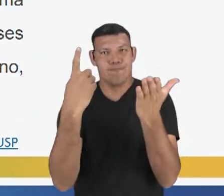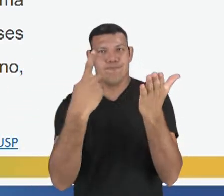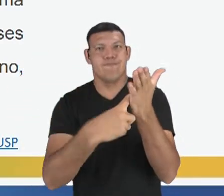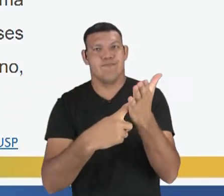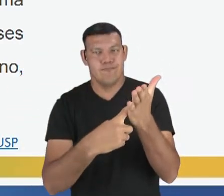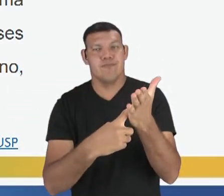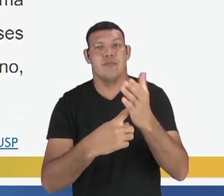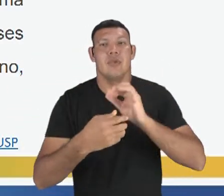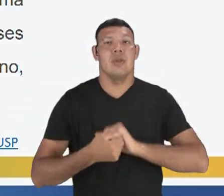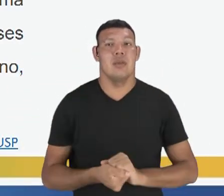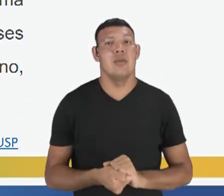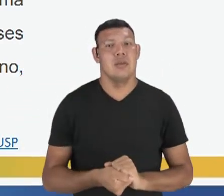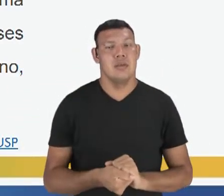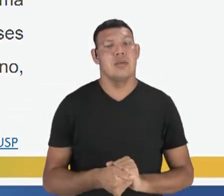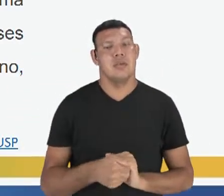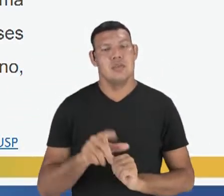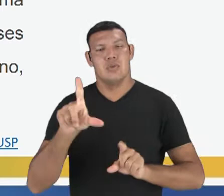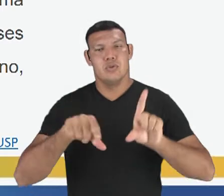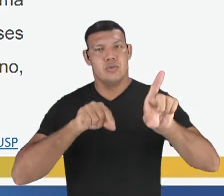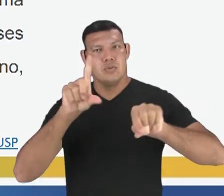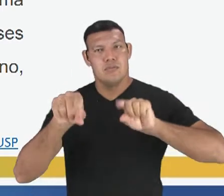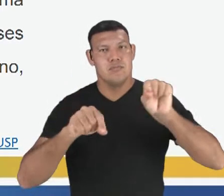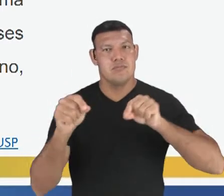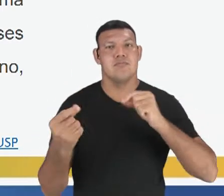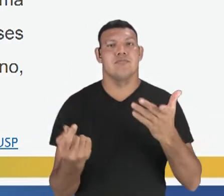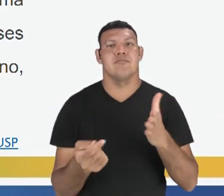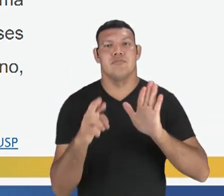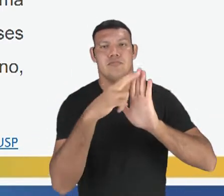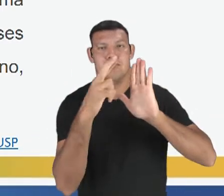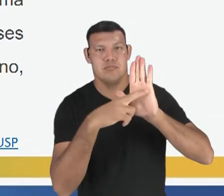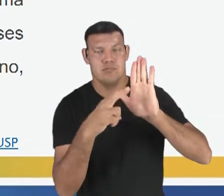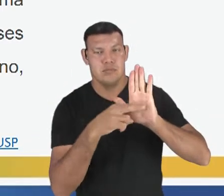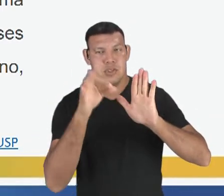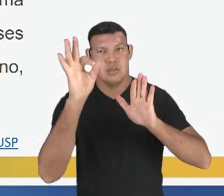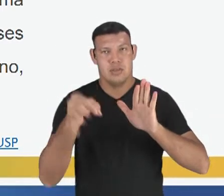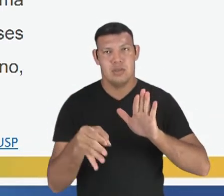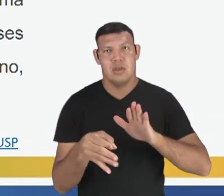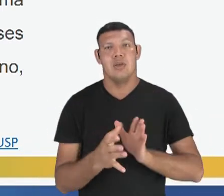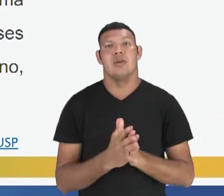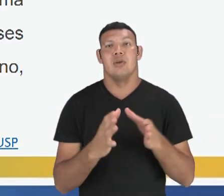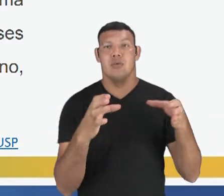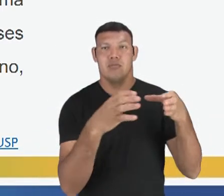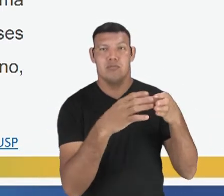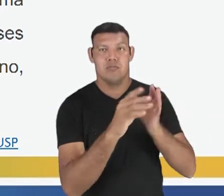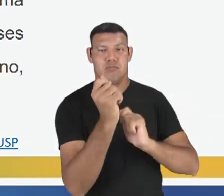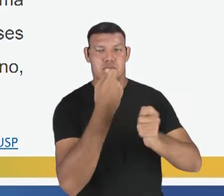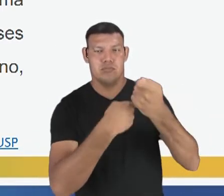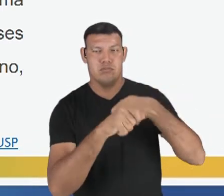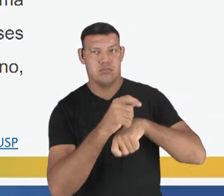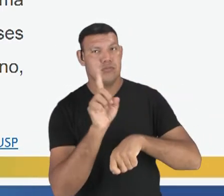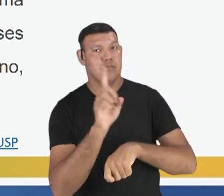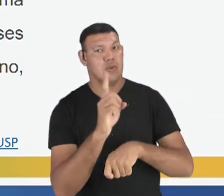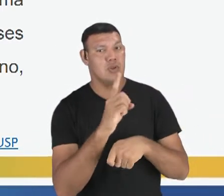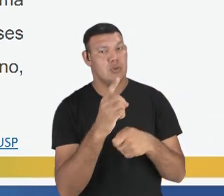algumas medidas em conjunto, formando não um bloco econômico, mas uma aproximação informal